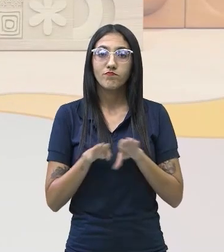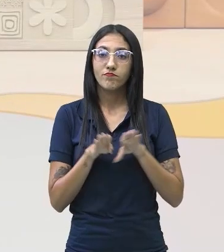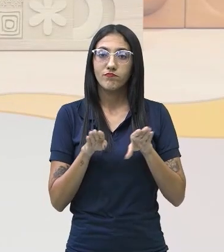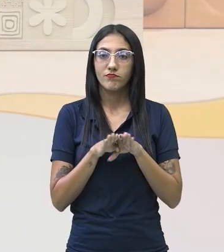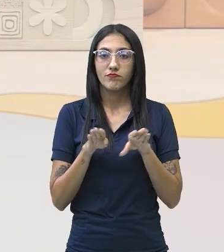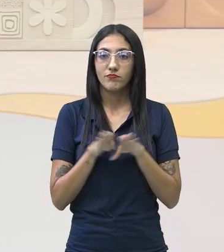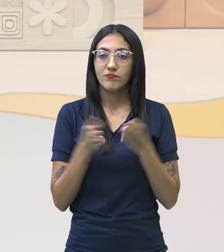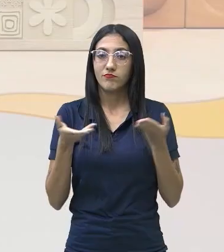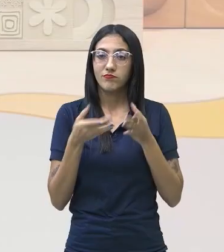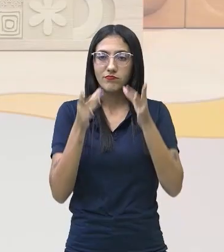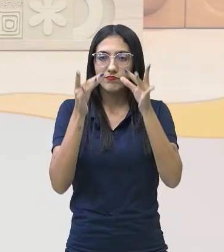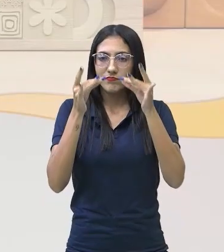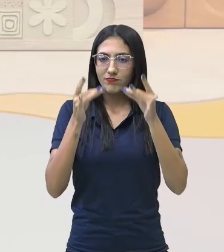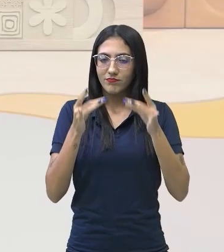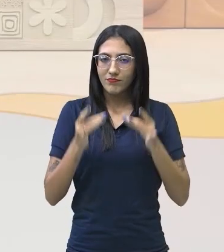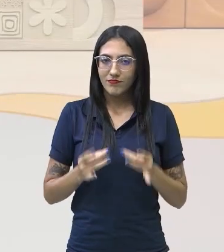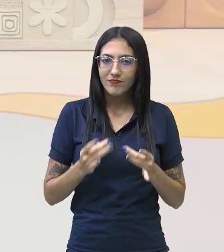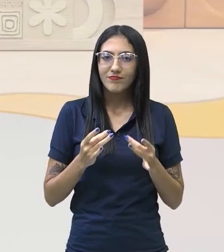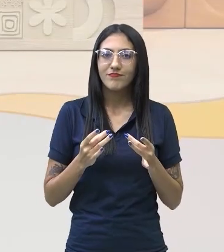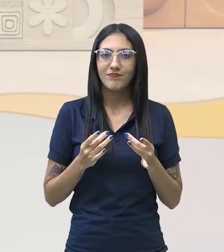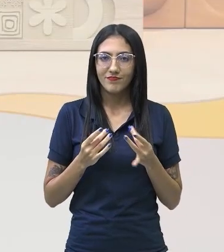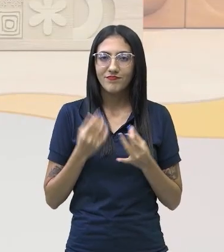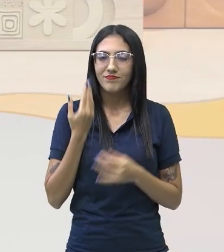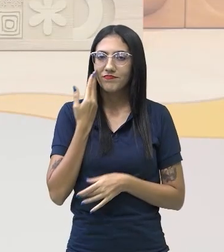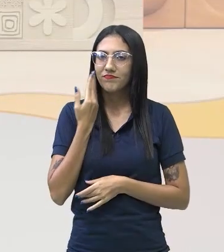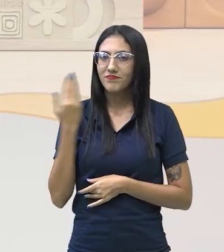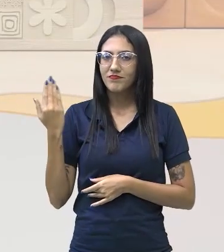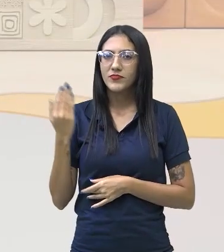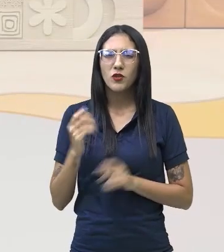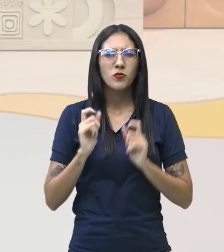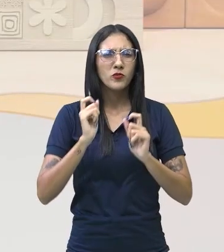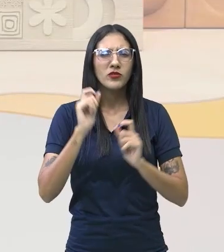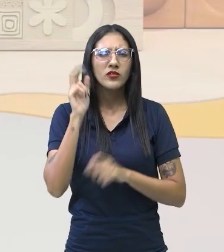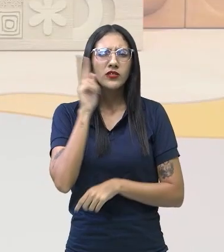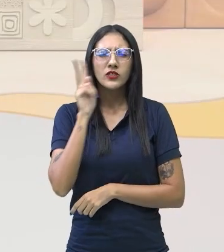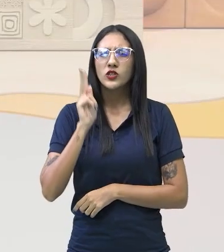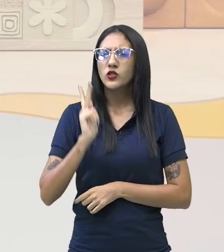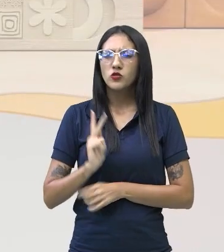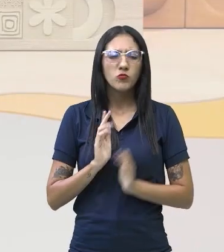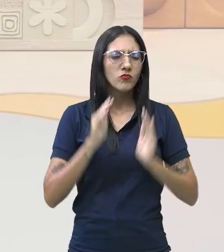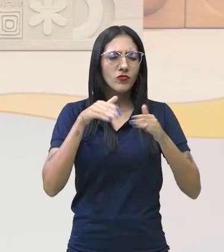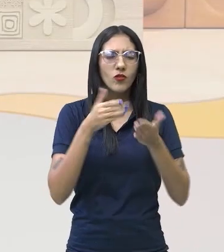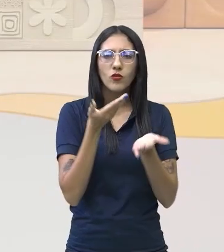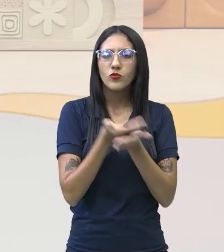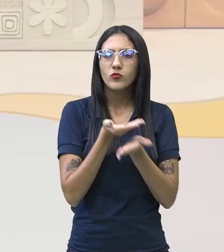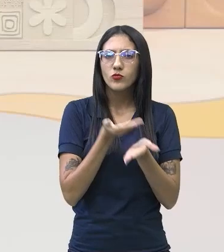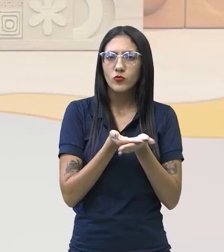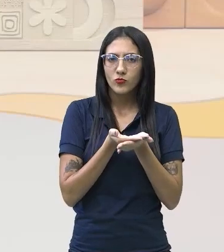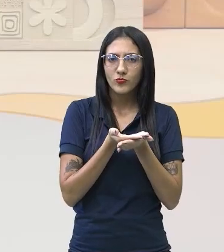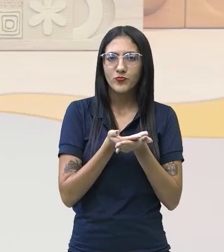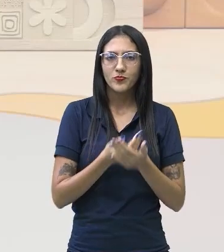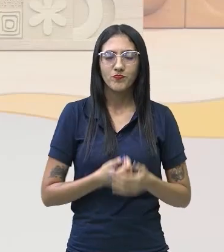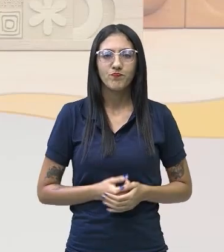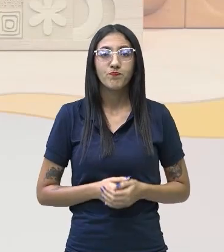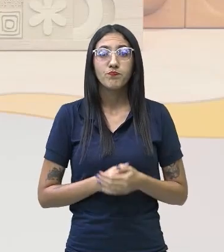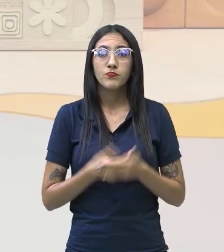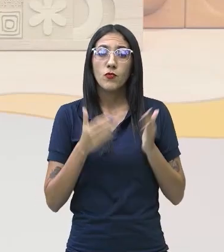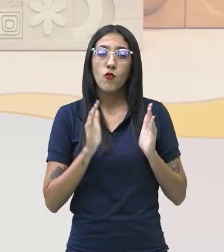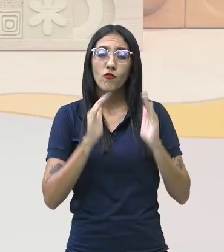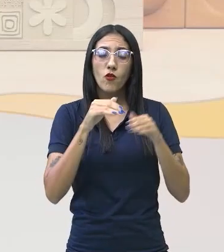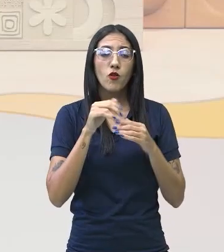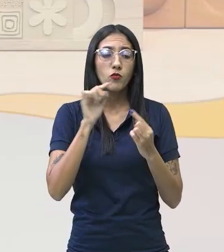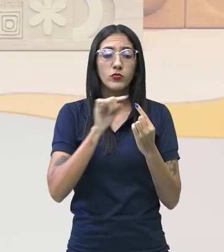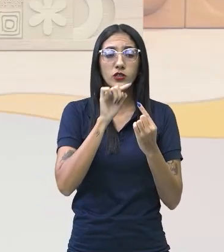né, sobre, se liga nessa história, né, o que a história, então, estuda. Então, o objeto da história